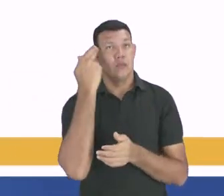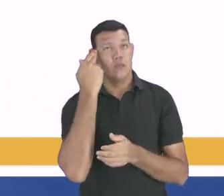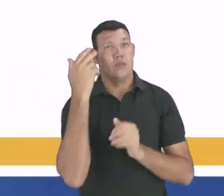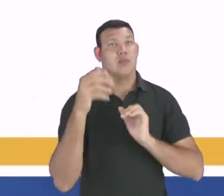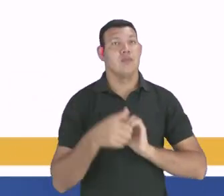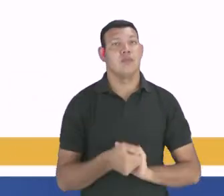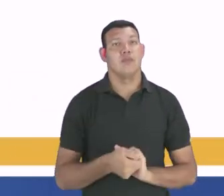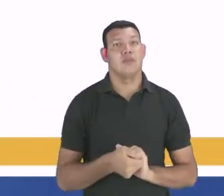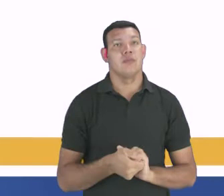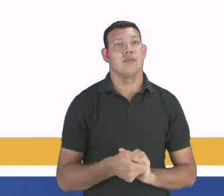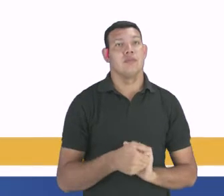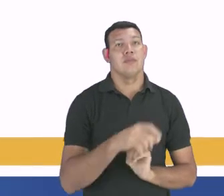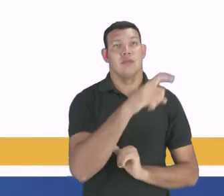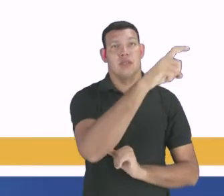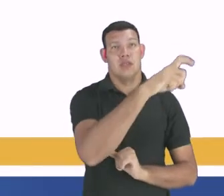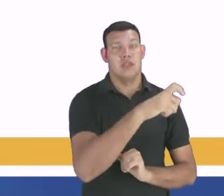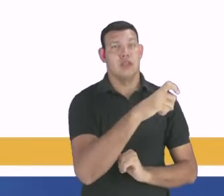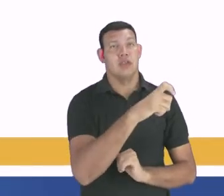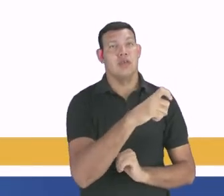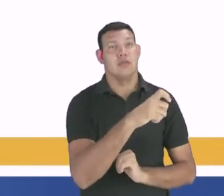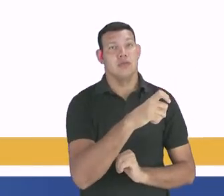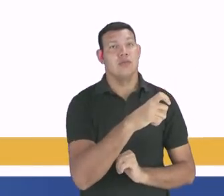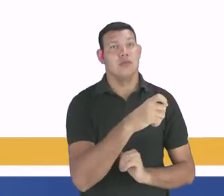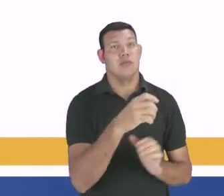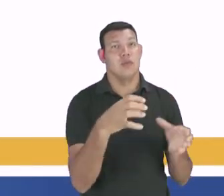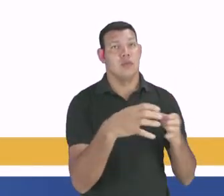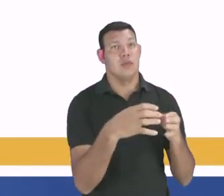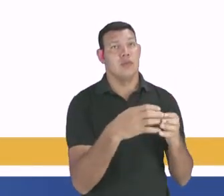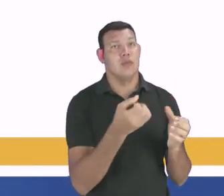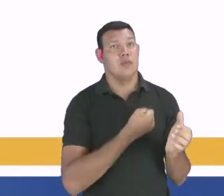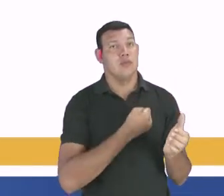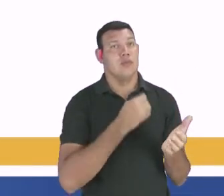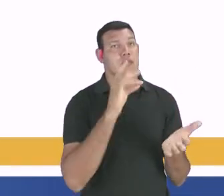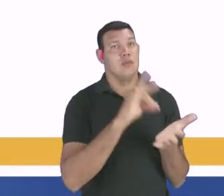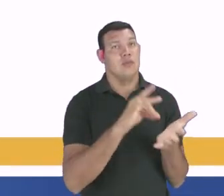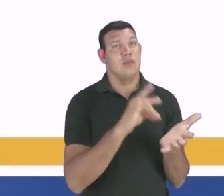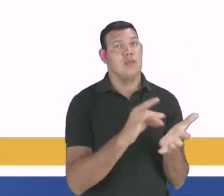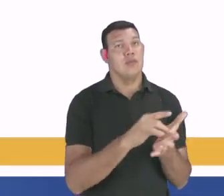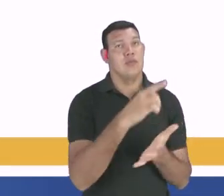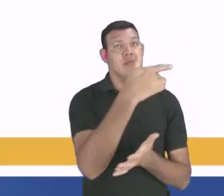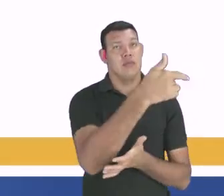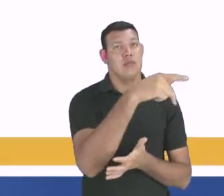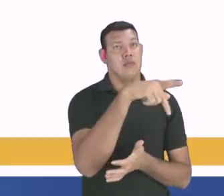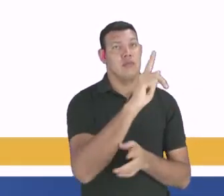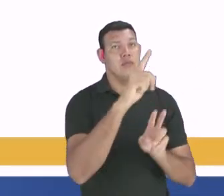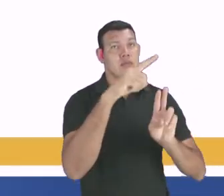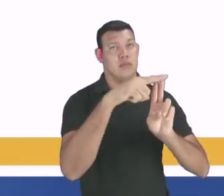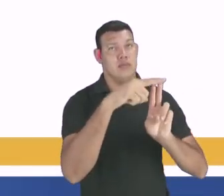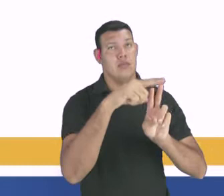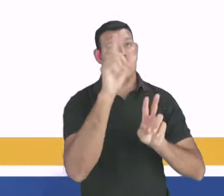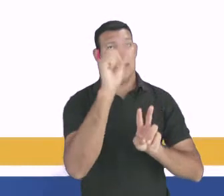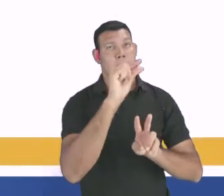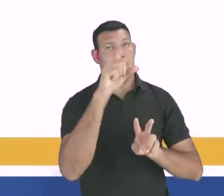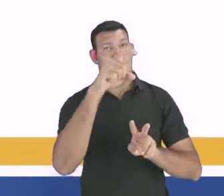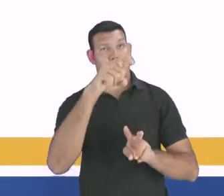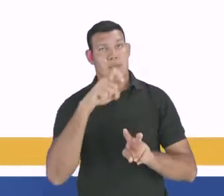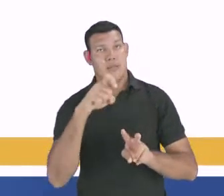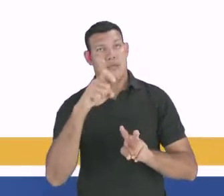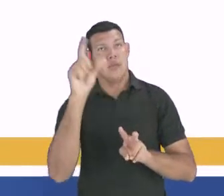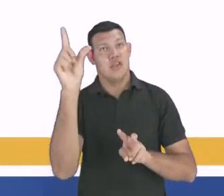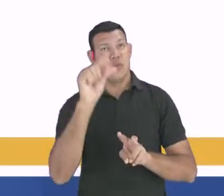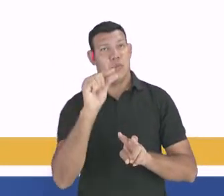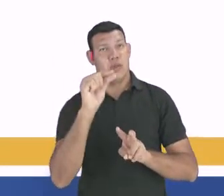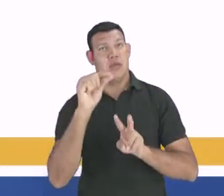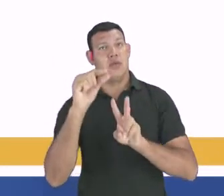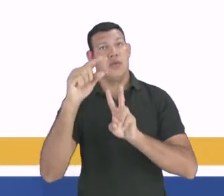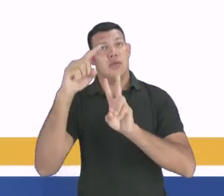reais, tal que 2kπ é menor ou igual que x e menor que π sobre 6